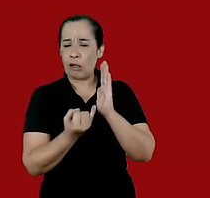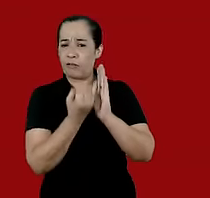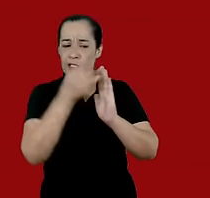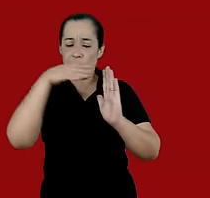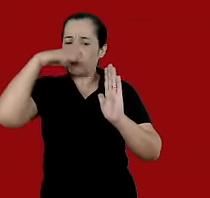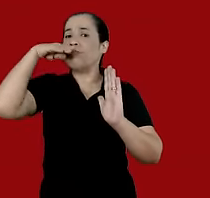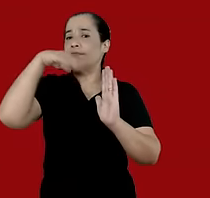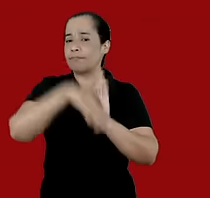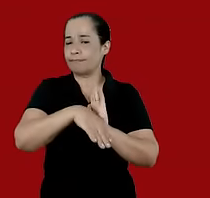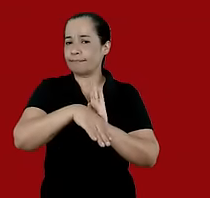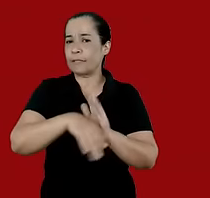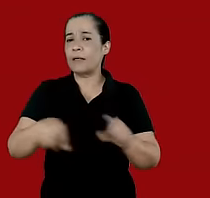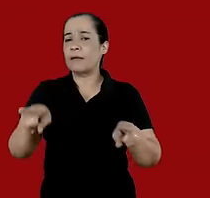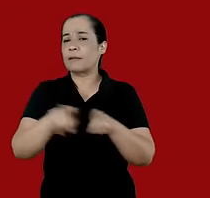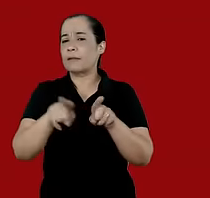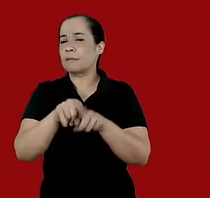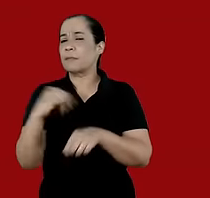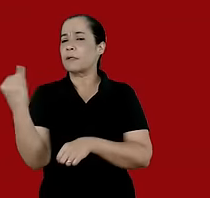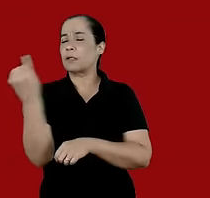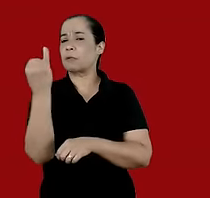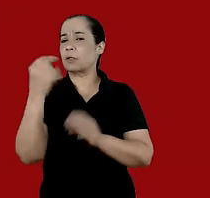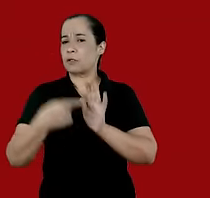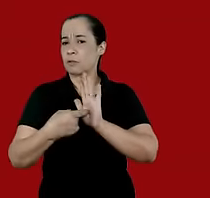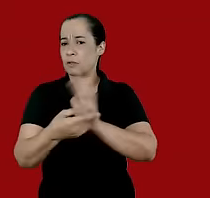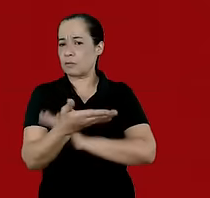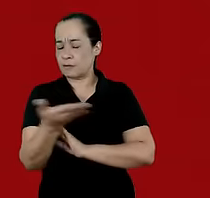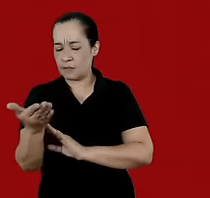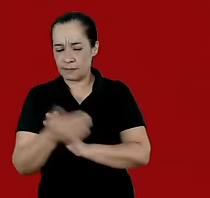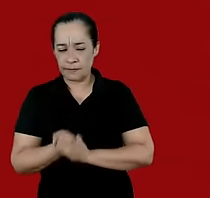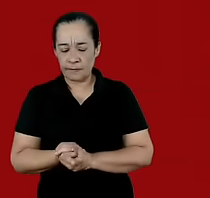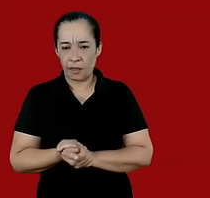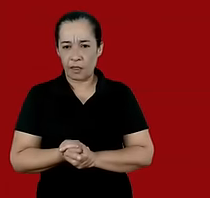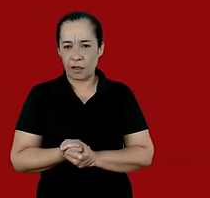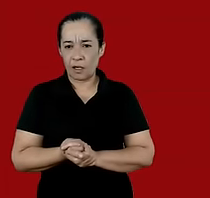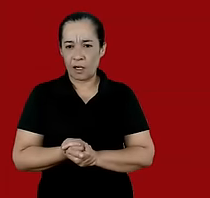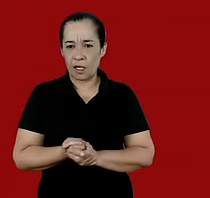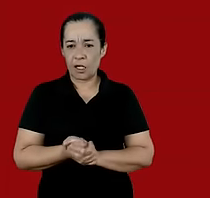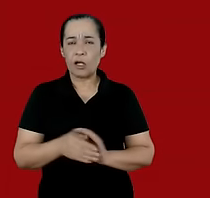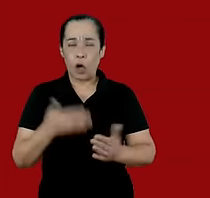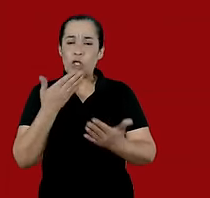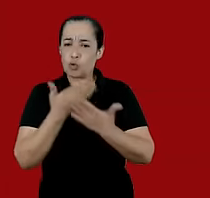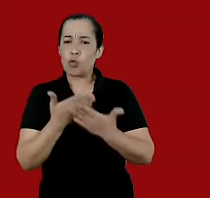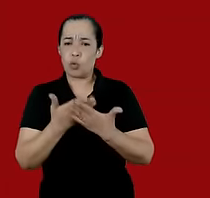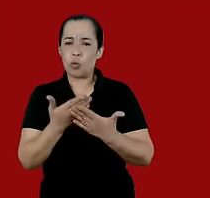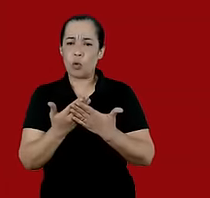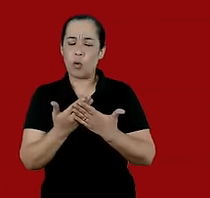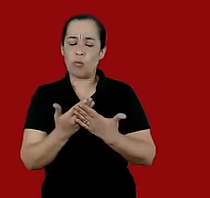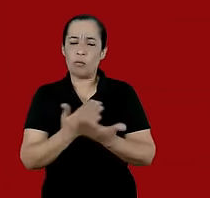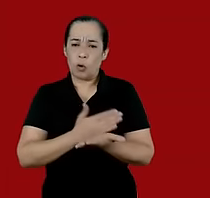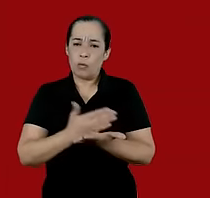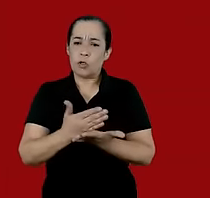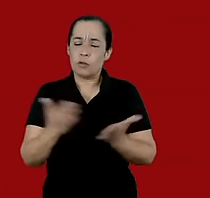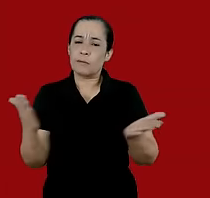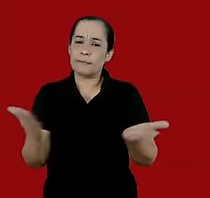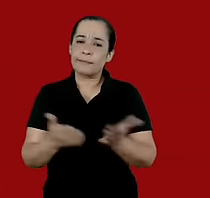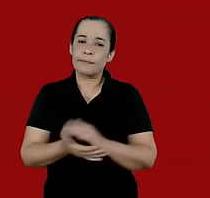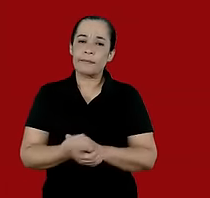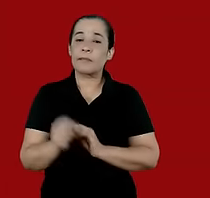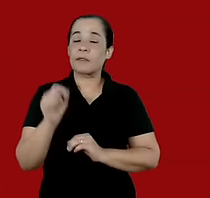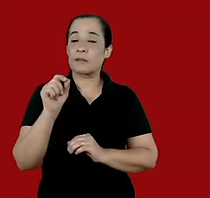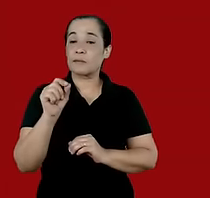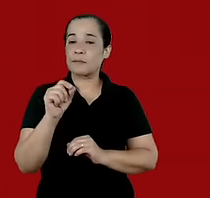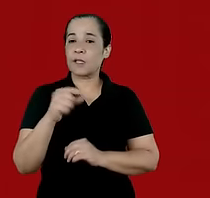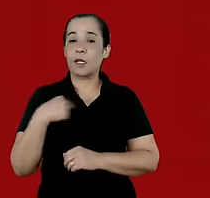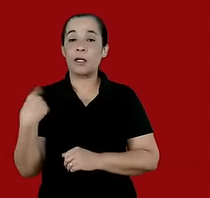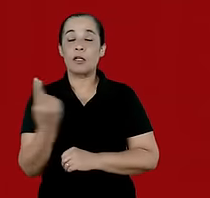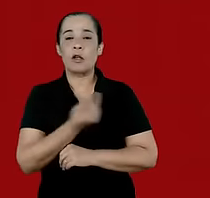tem um outro ponto que é super importante que é uma tese que começou a ser estudada mais recentemente que é o seguinte eh a gente viveu